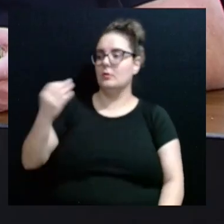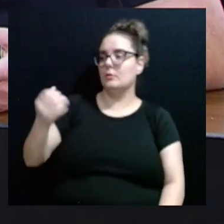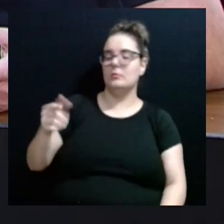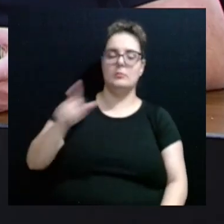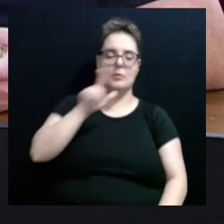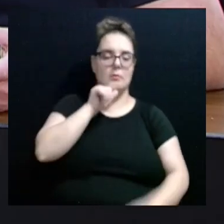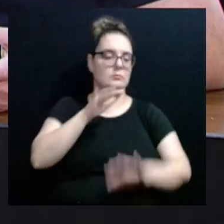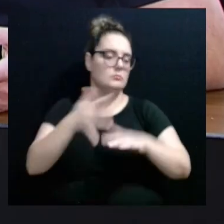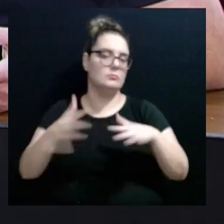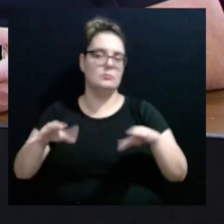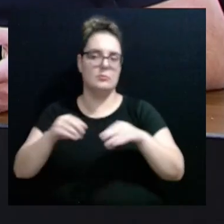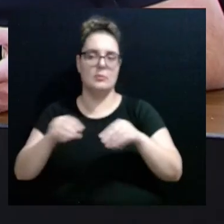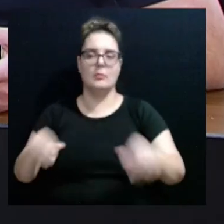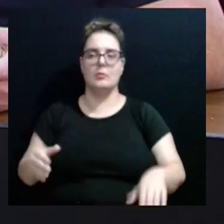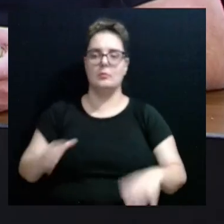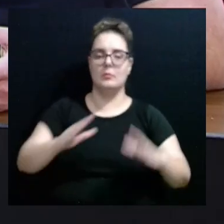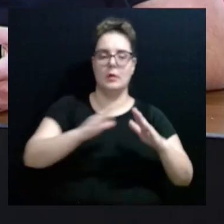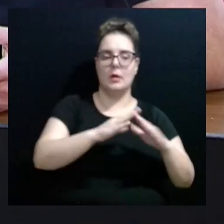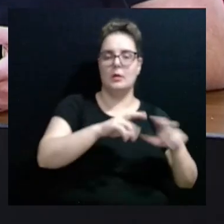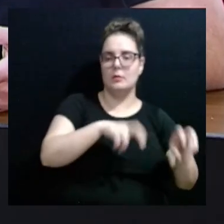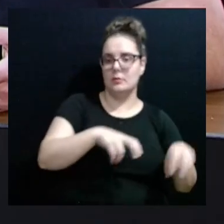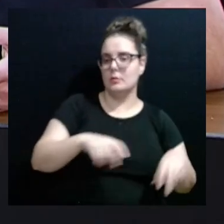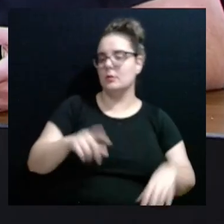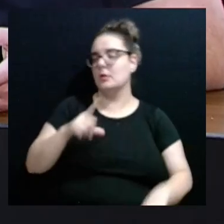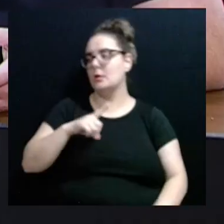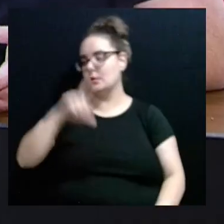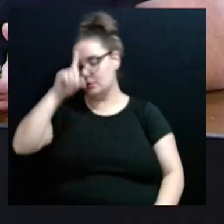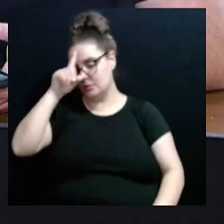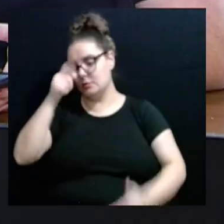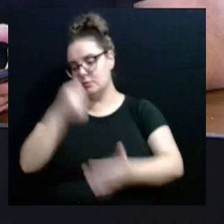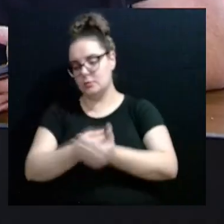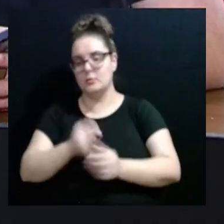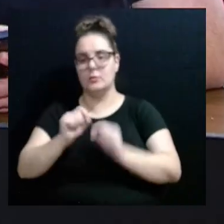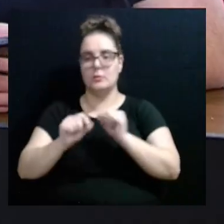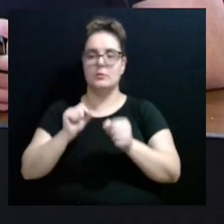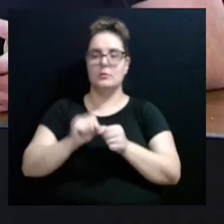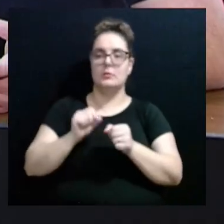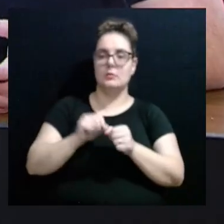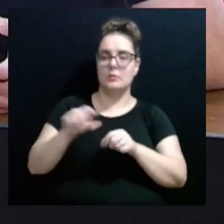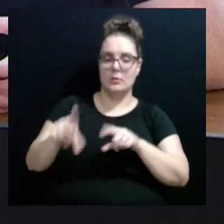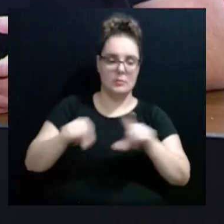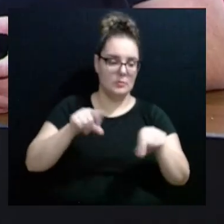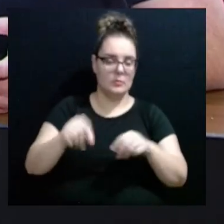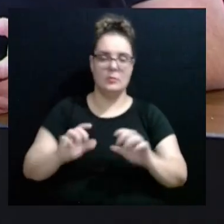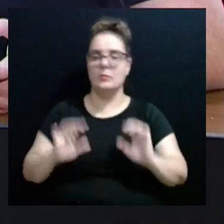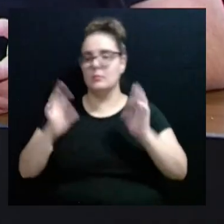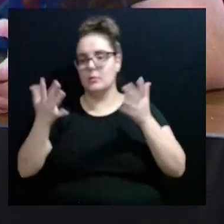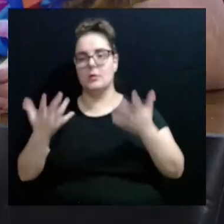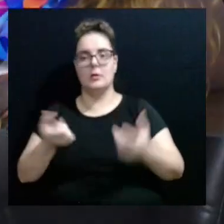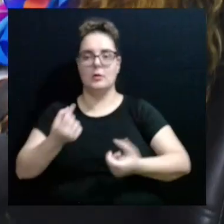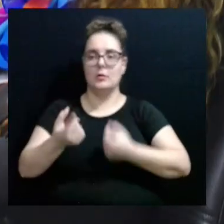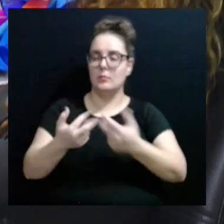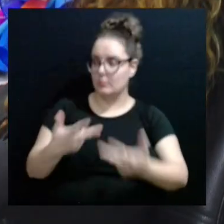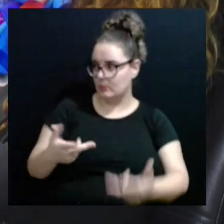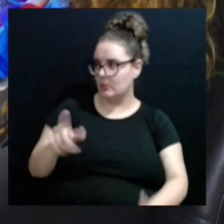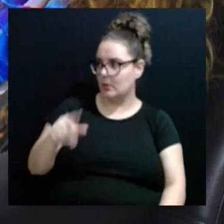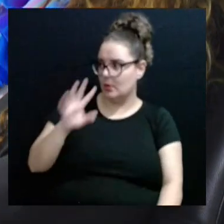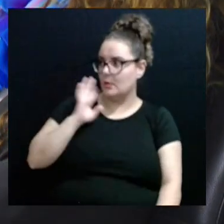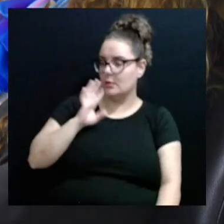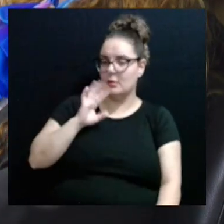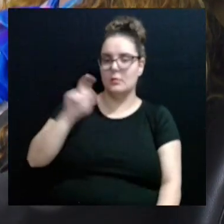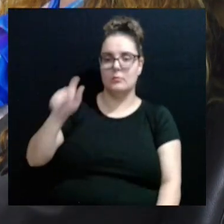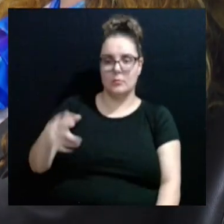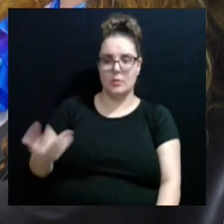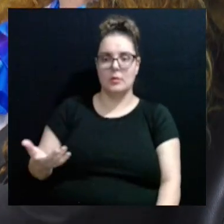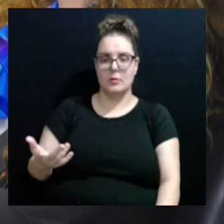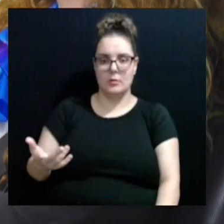de campo. Ela definir o que ela vai fazer, definir esse objetivo, se vai fazer alguma festa, alguma coisa. É legal a pessoa, depois de conhecer o calendário, fazer